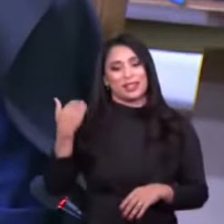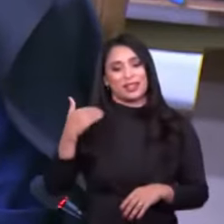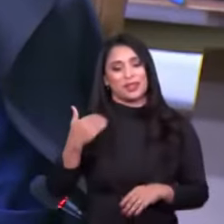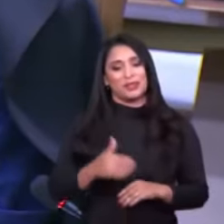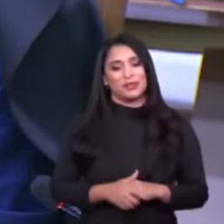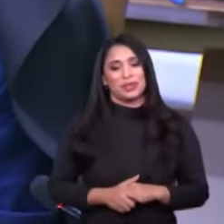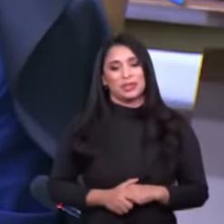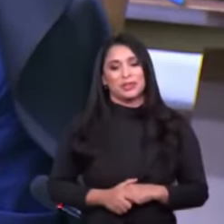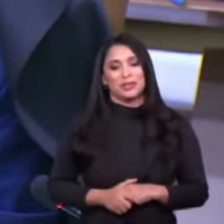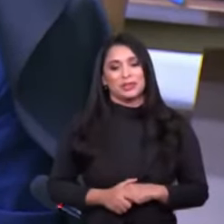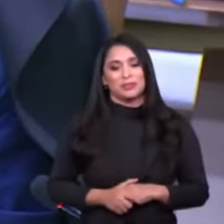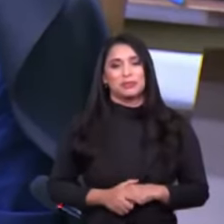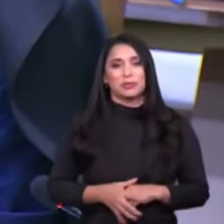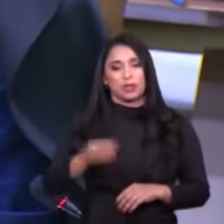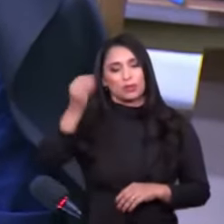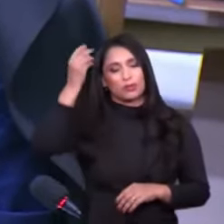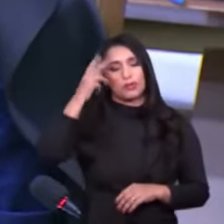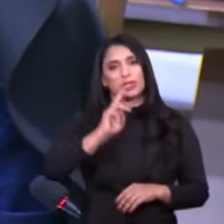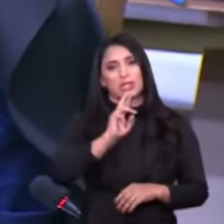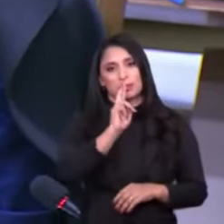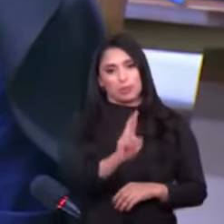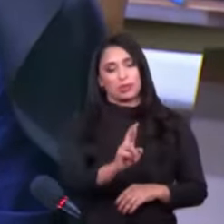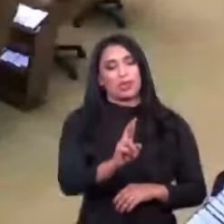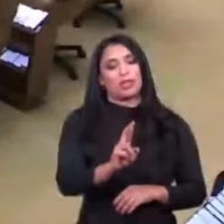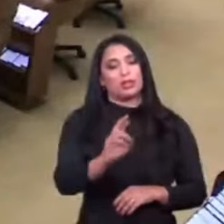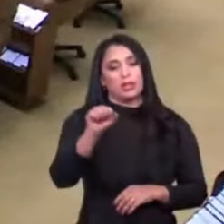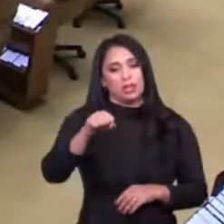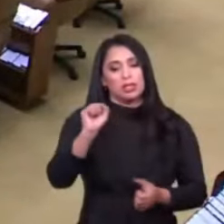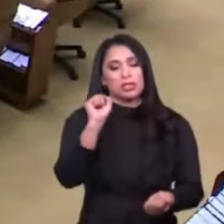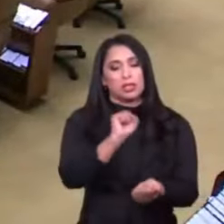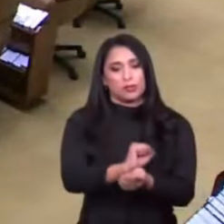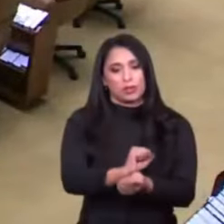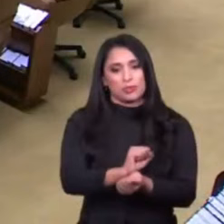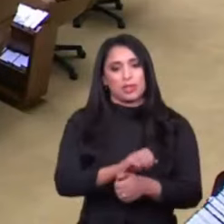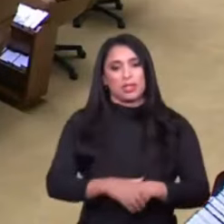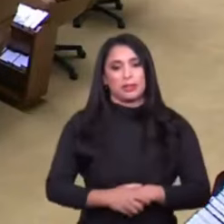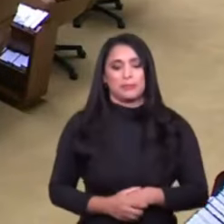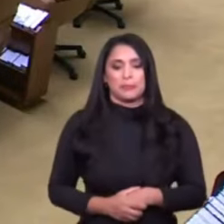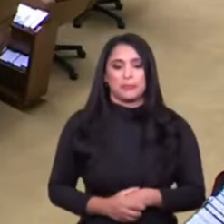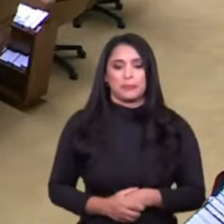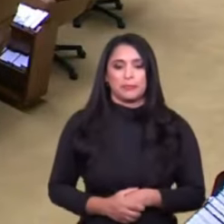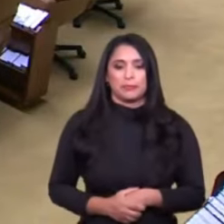e aguardarei. Eu peço licença.